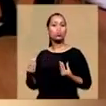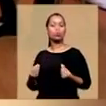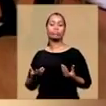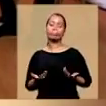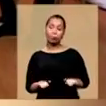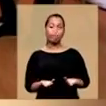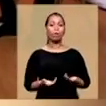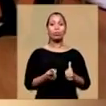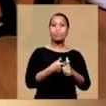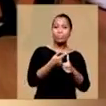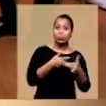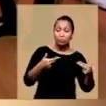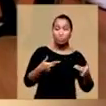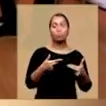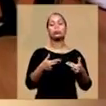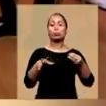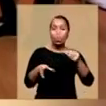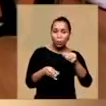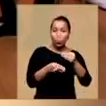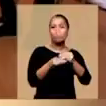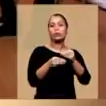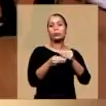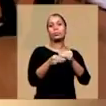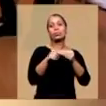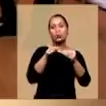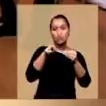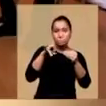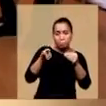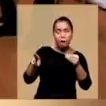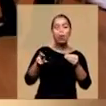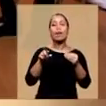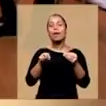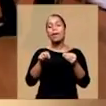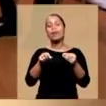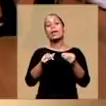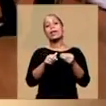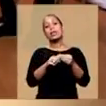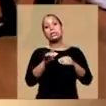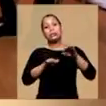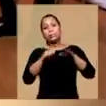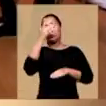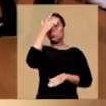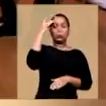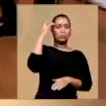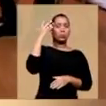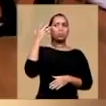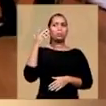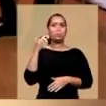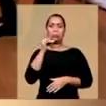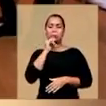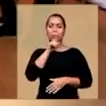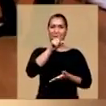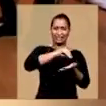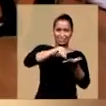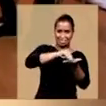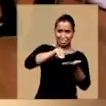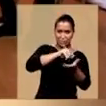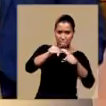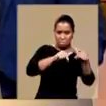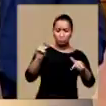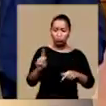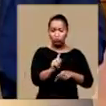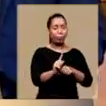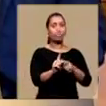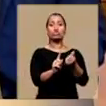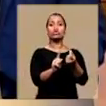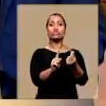supérfluo. Então, a primeira coisa, complementando o Lucimar, é que às vezes as pessoas chegam lá na Secretaria do Trabalho,